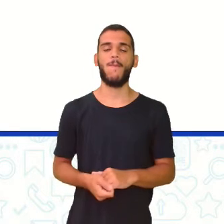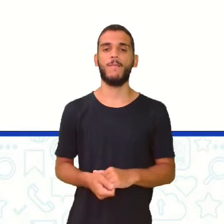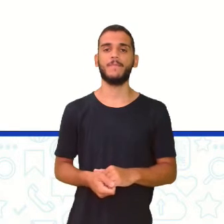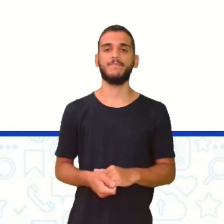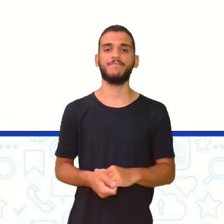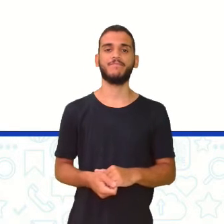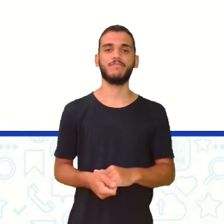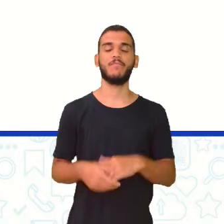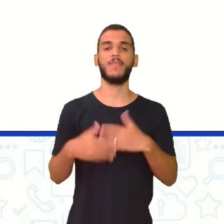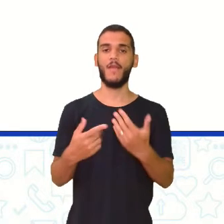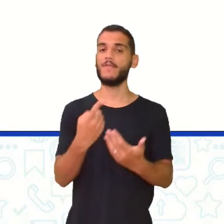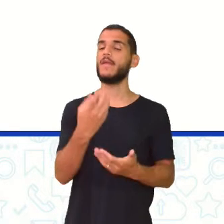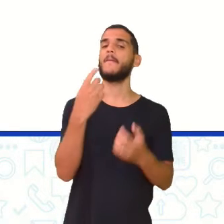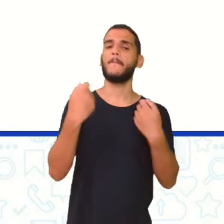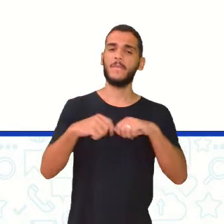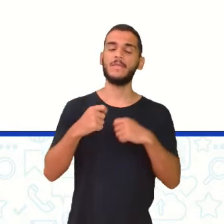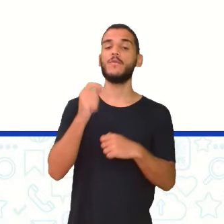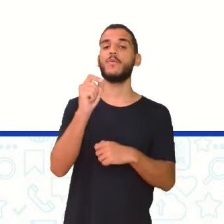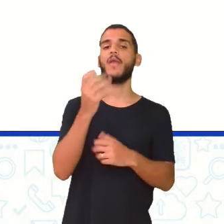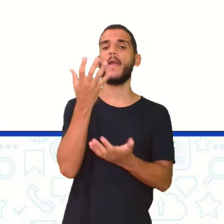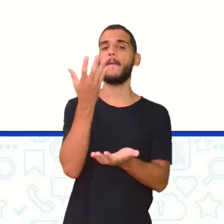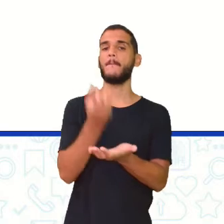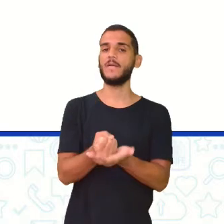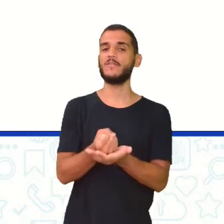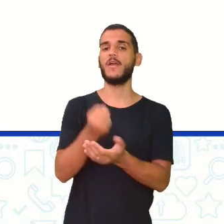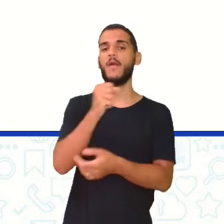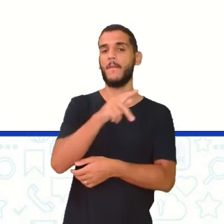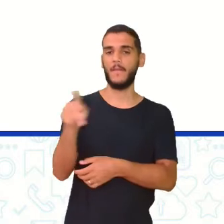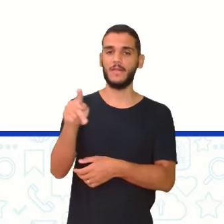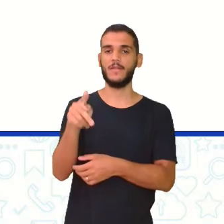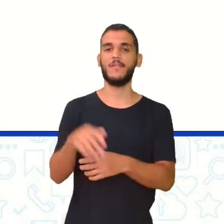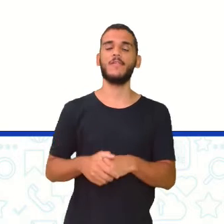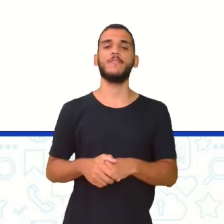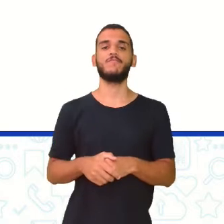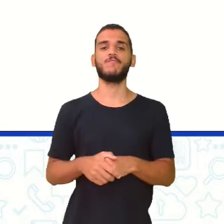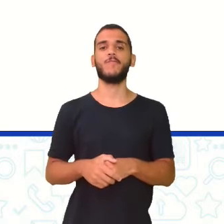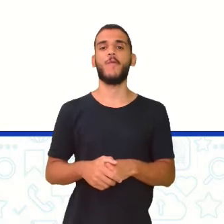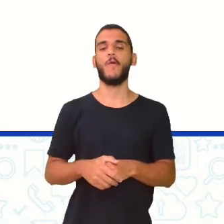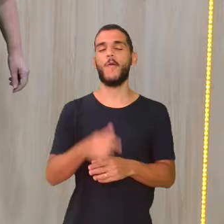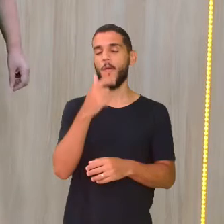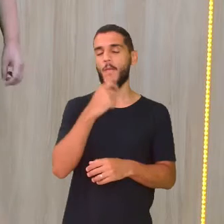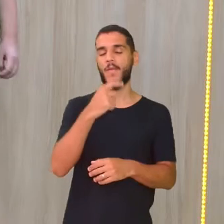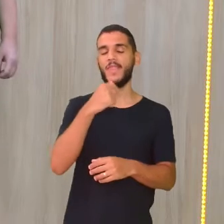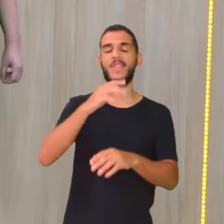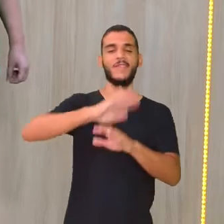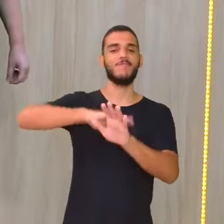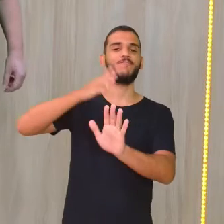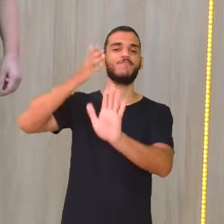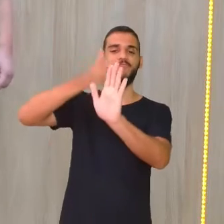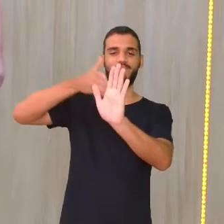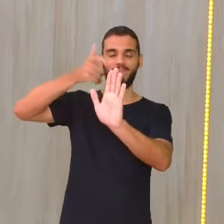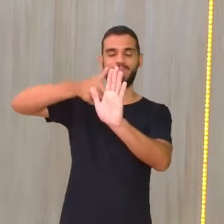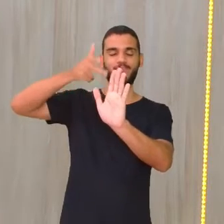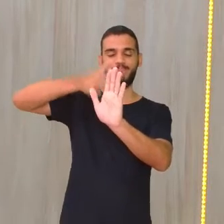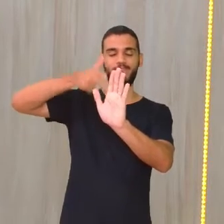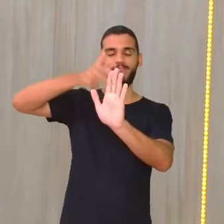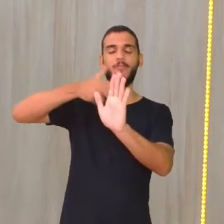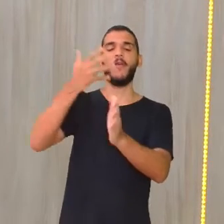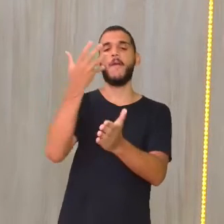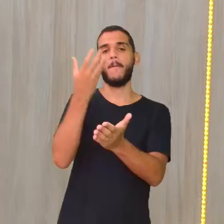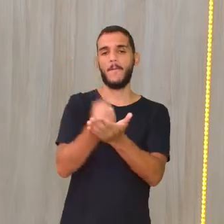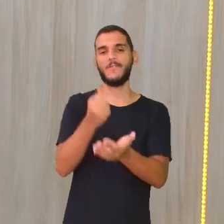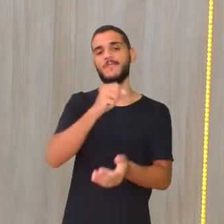para isso você precisa baixar o aplicativo, que os meninos vão colocar o QR Code aí na tela para vocês baixarem, ó.